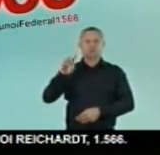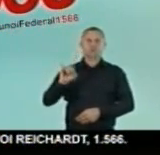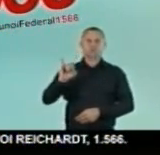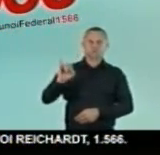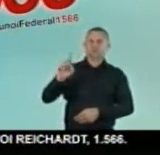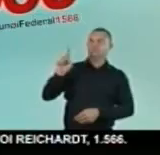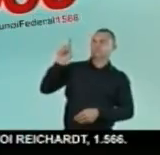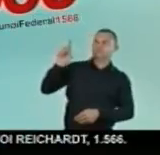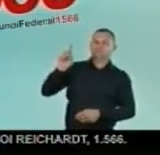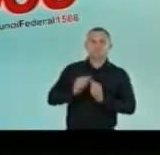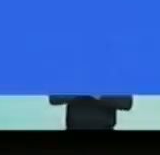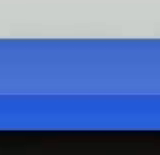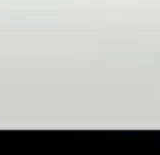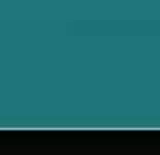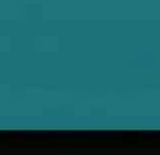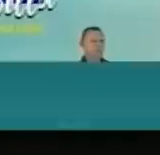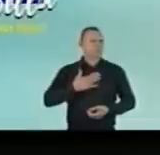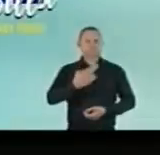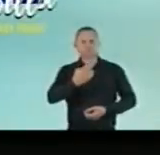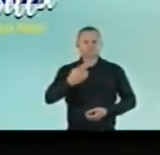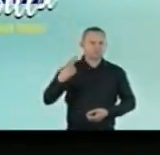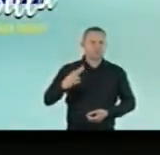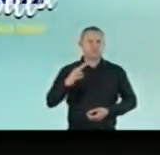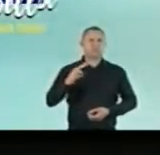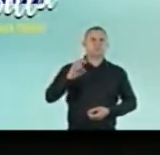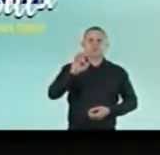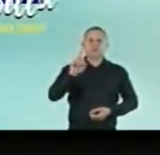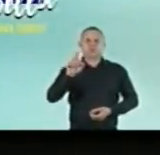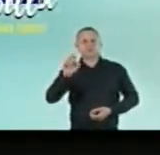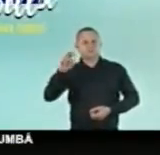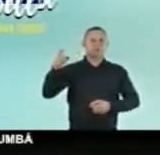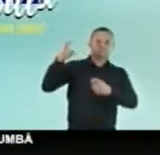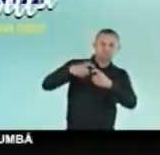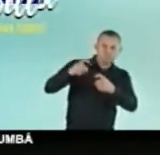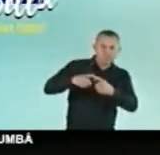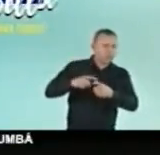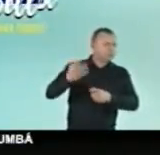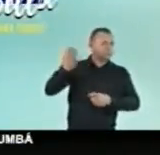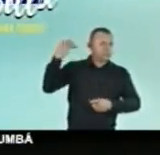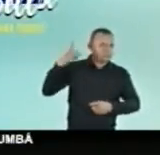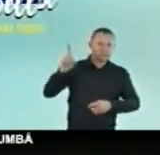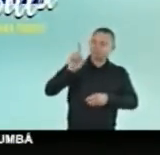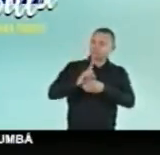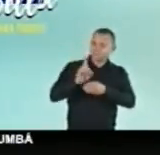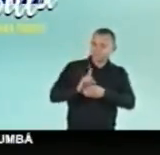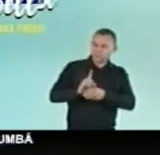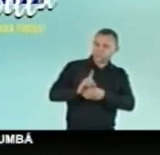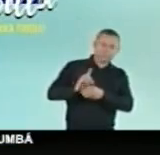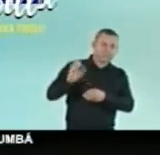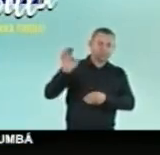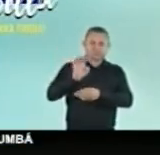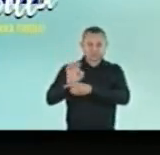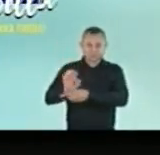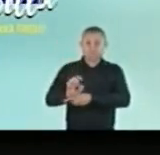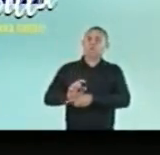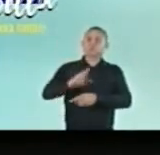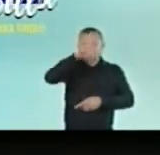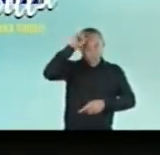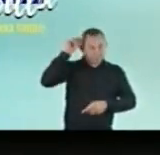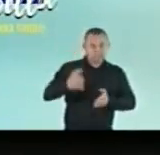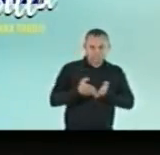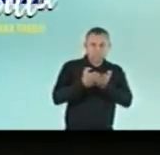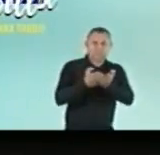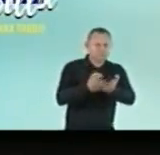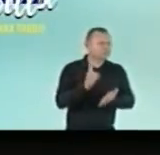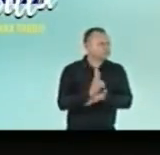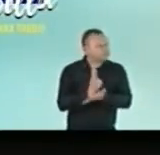I. Richard, 1566. Sou doutor Éder Brambila, médico, fui deputado estadual e prefeito de Corumbá. E sempre